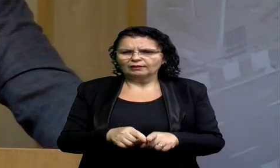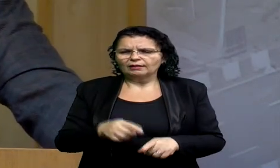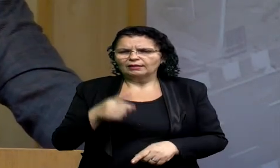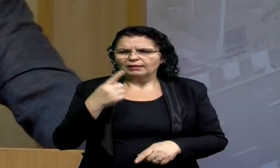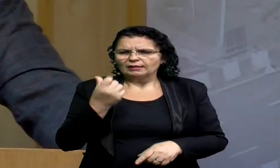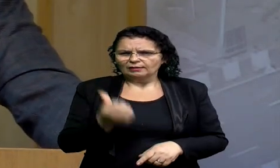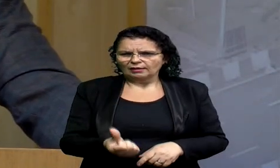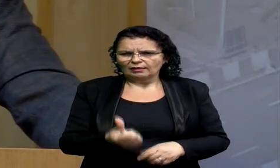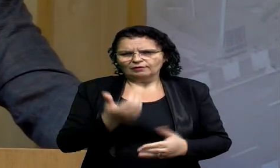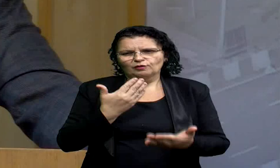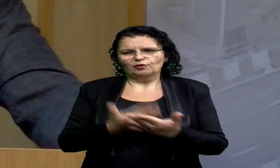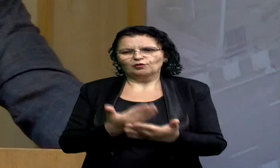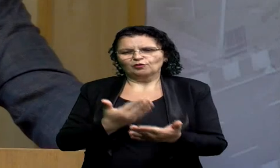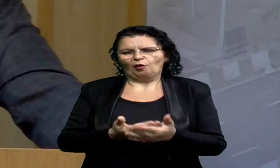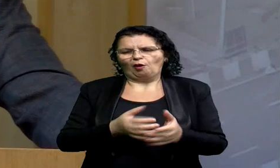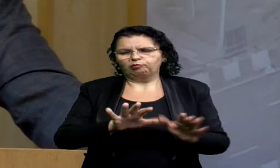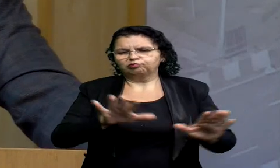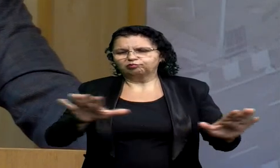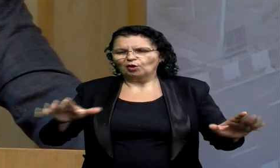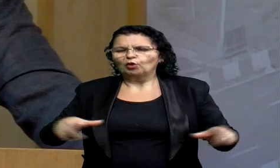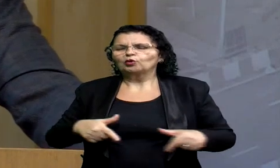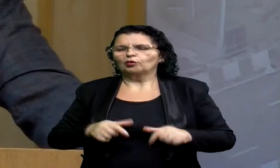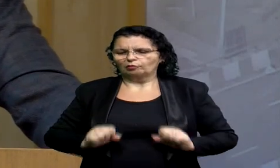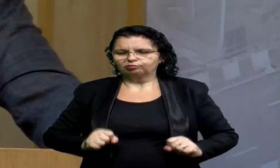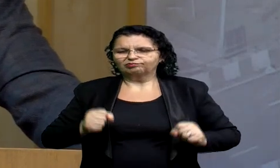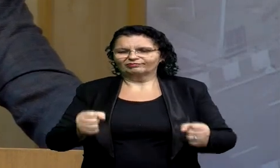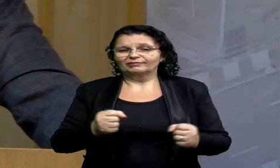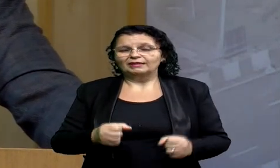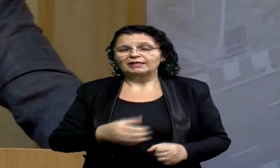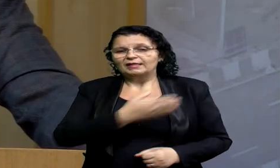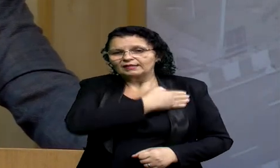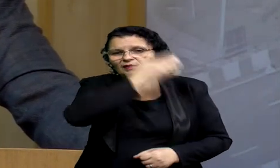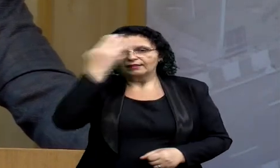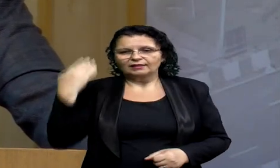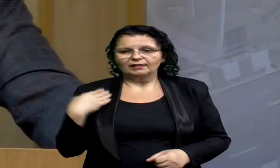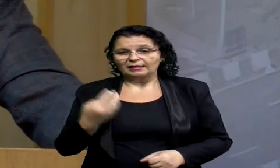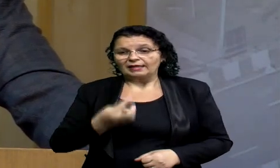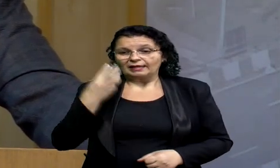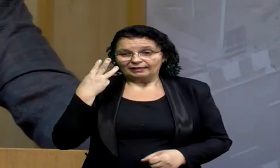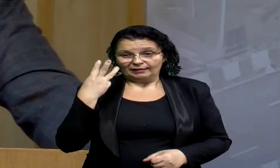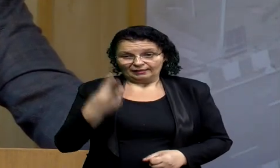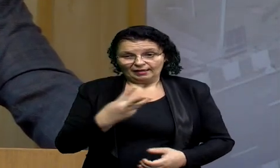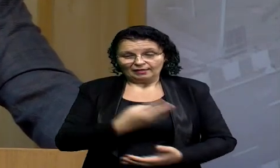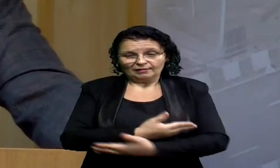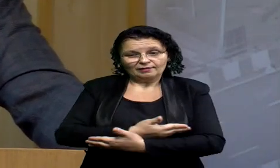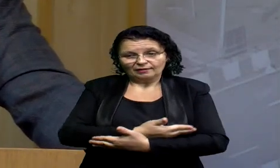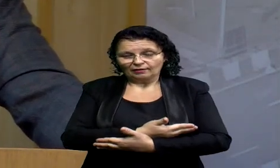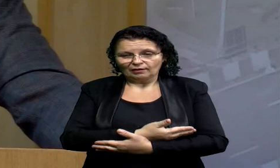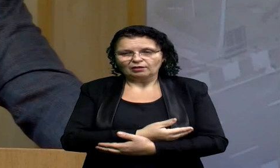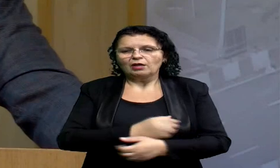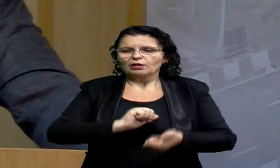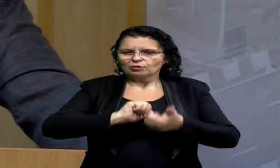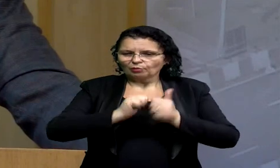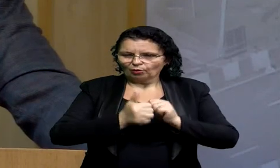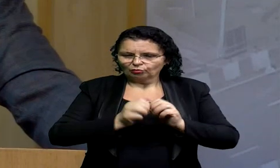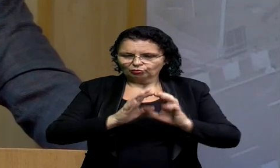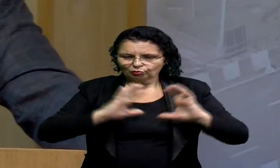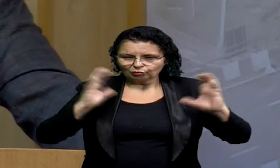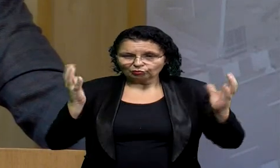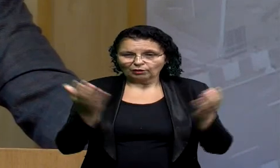seis escolas todas funcionando hoje só no Santa Maria tem três creches graças a Deus Centro Esportivo que nós estamos